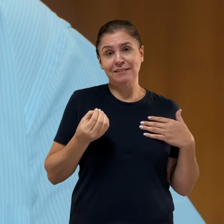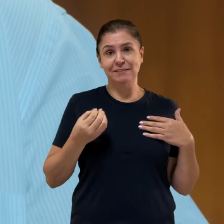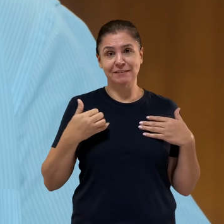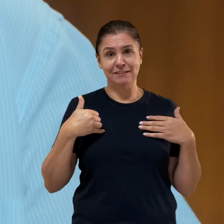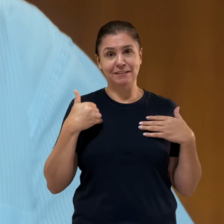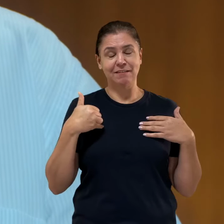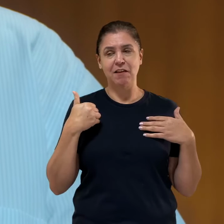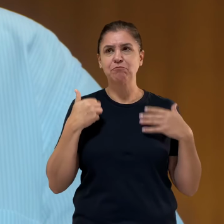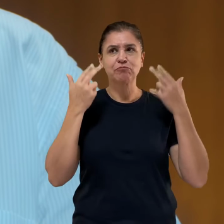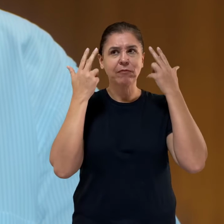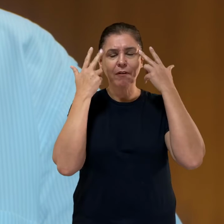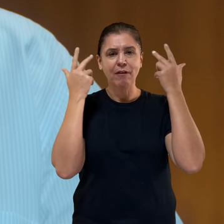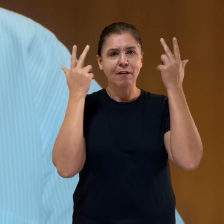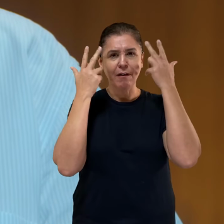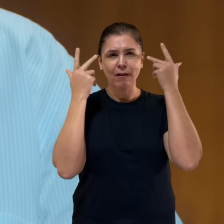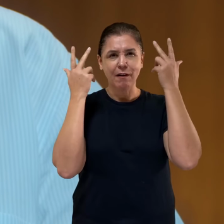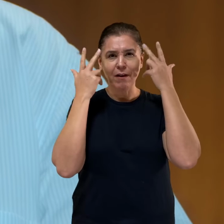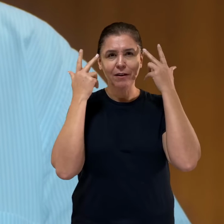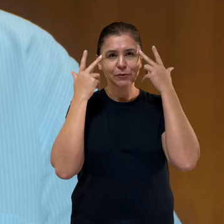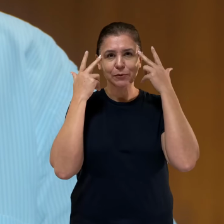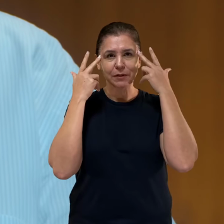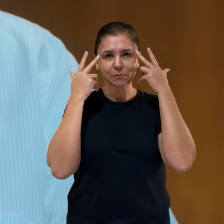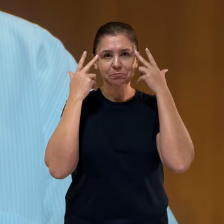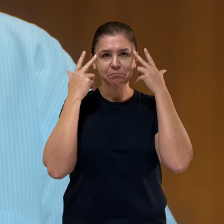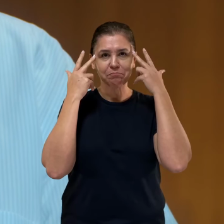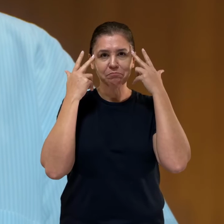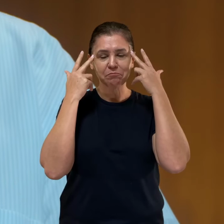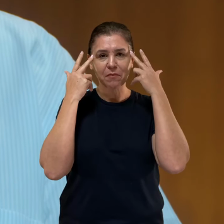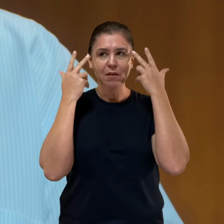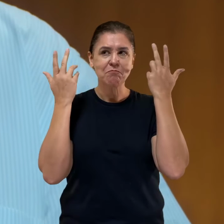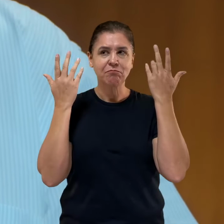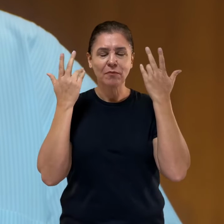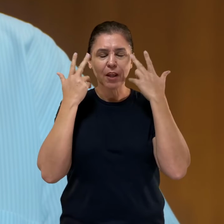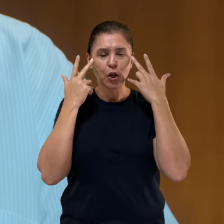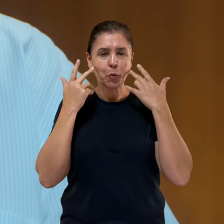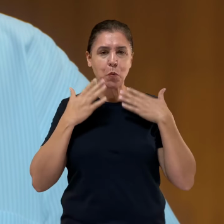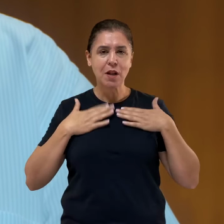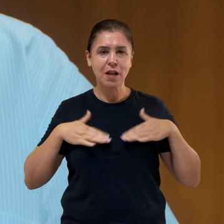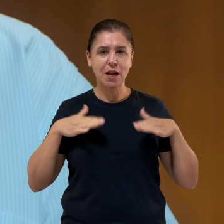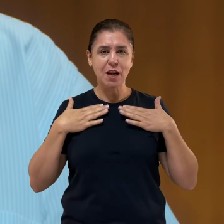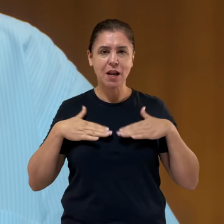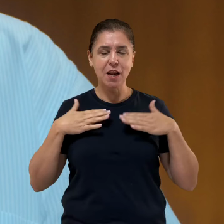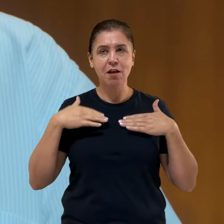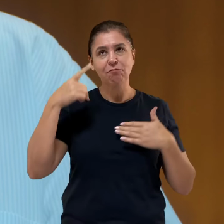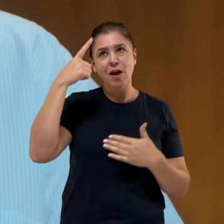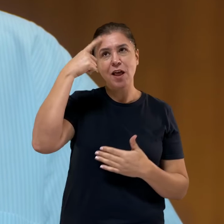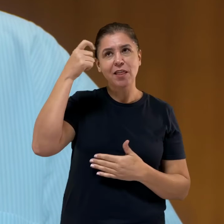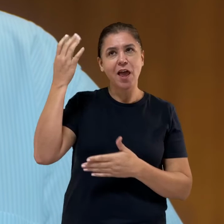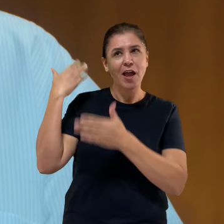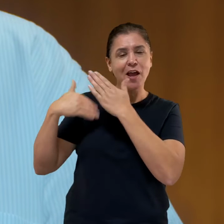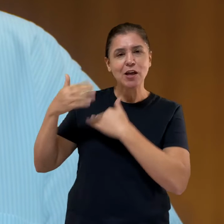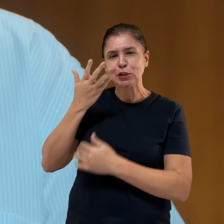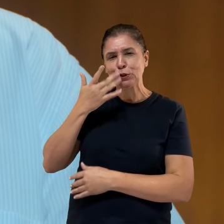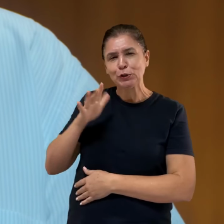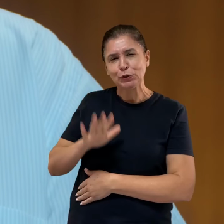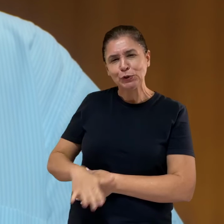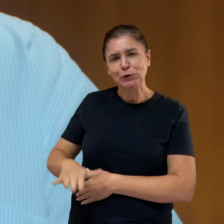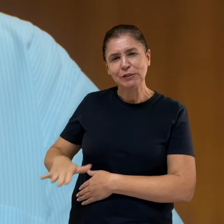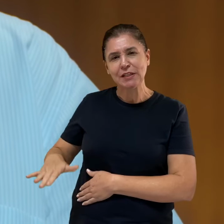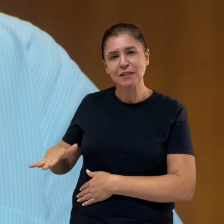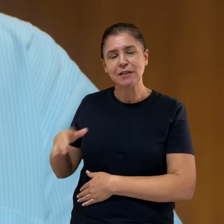anos muito natural e com tranquilidade. A ideia de criança